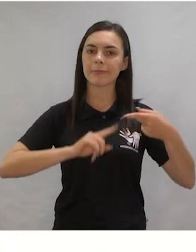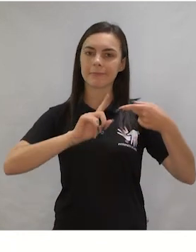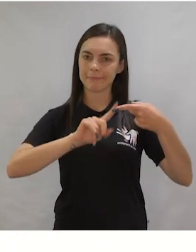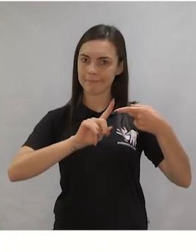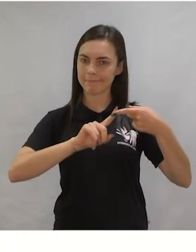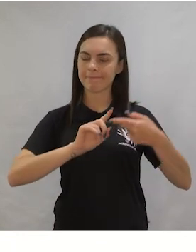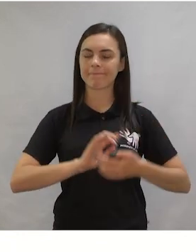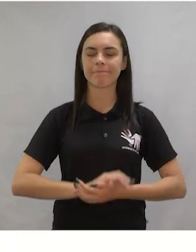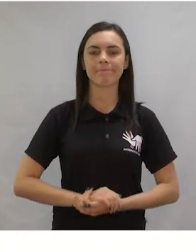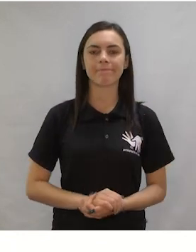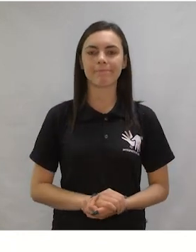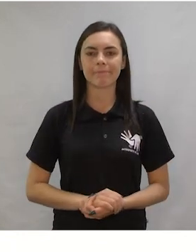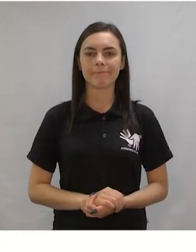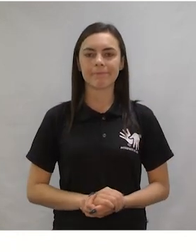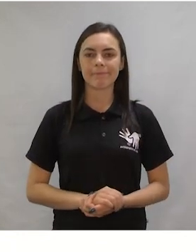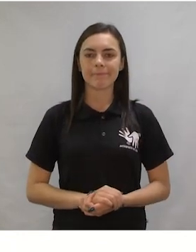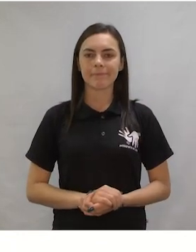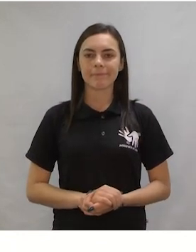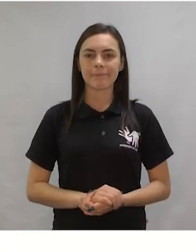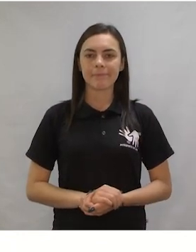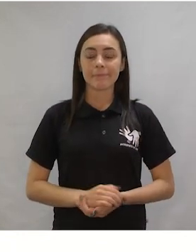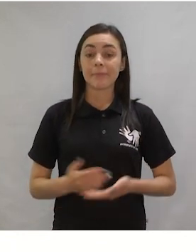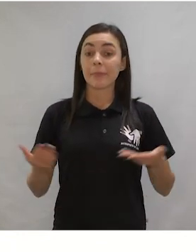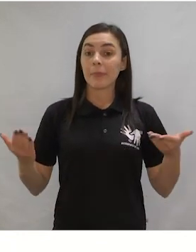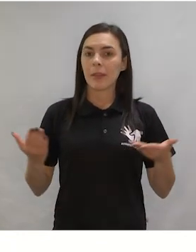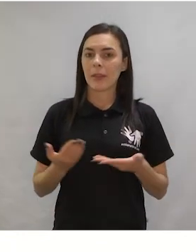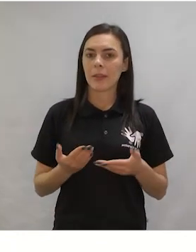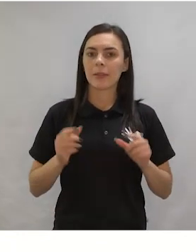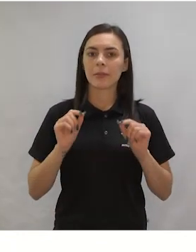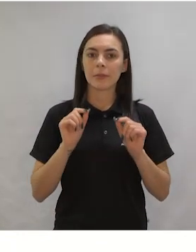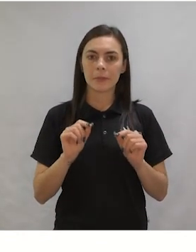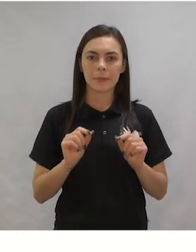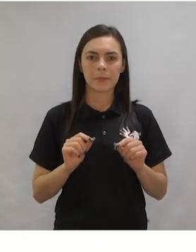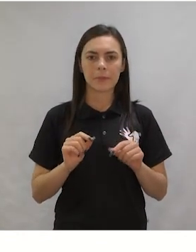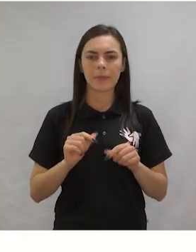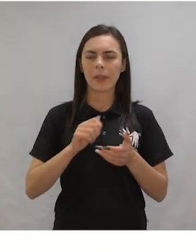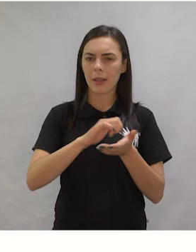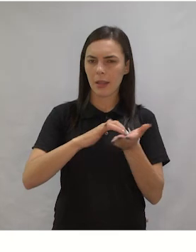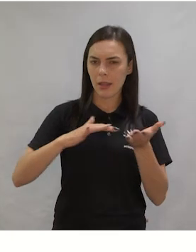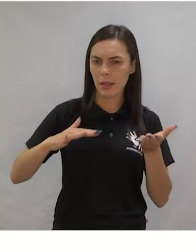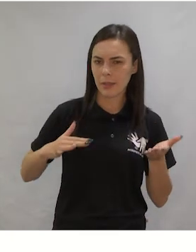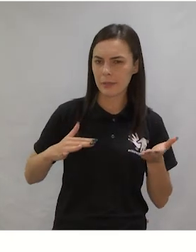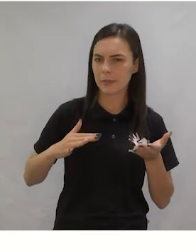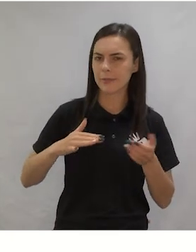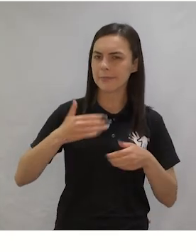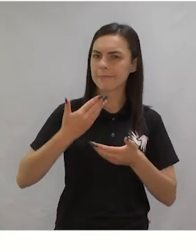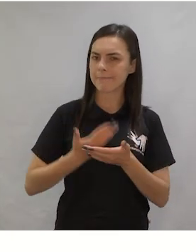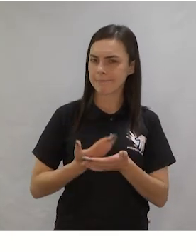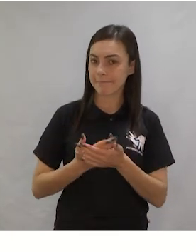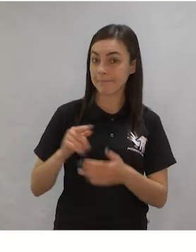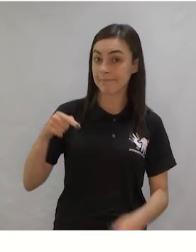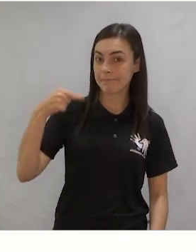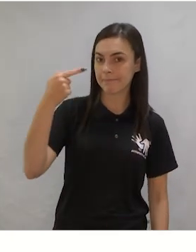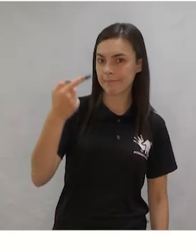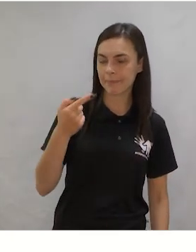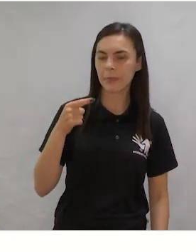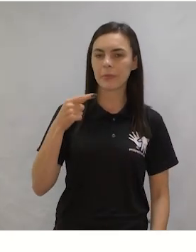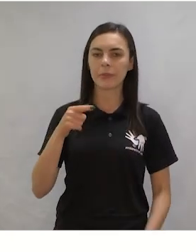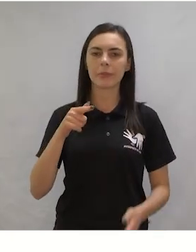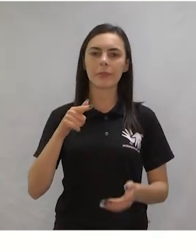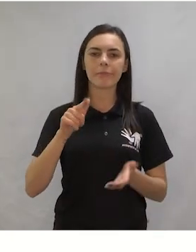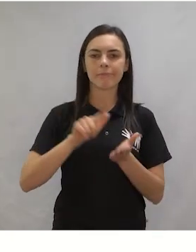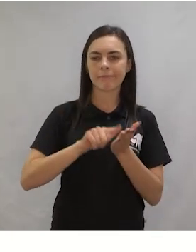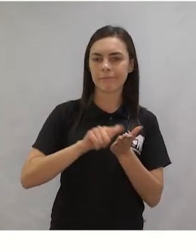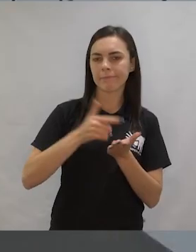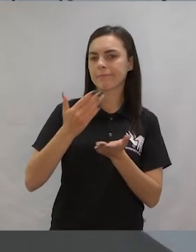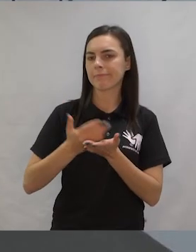a letra A. Então, agora, vamos lá. Vou deixar uma atividade para a próxima aula. Vocês vão pegar na